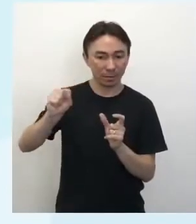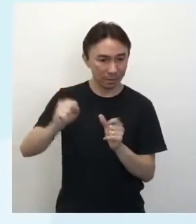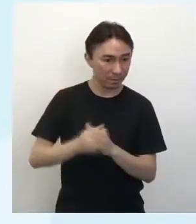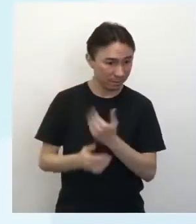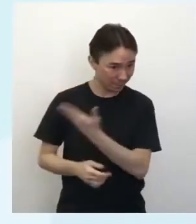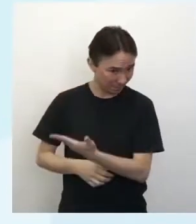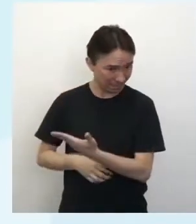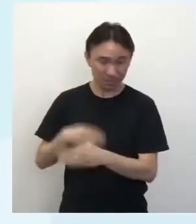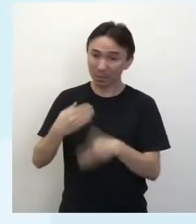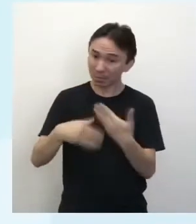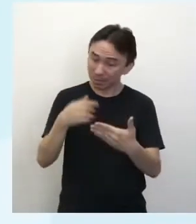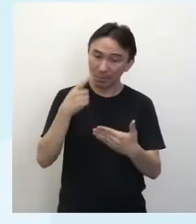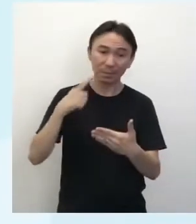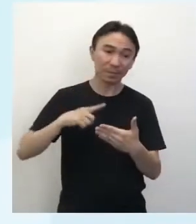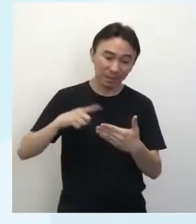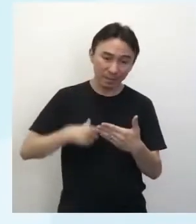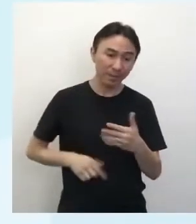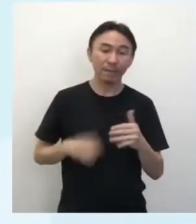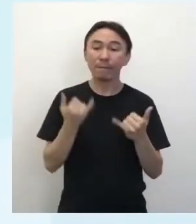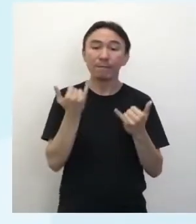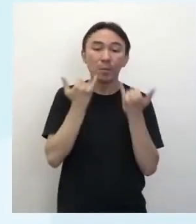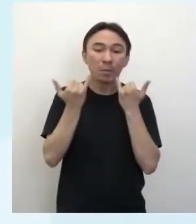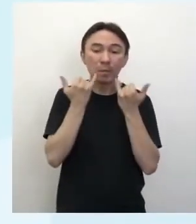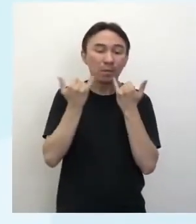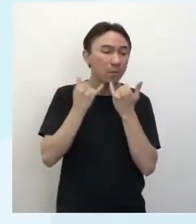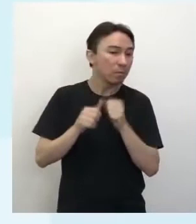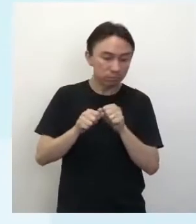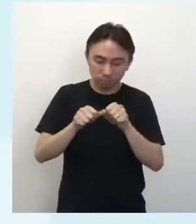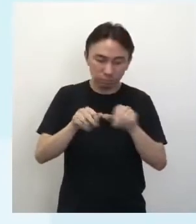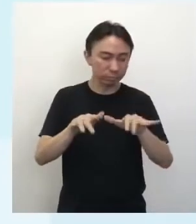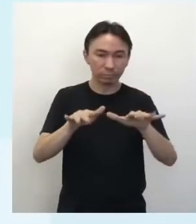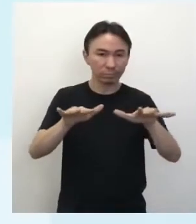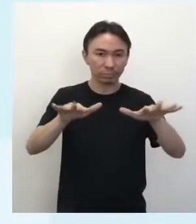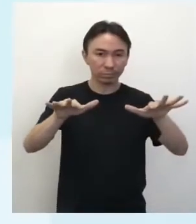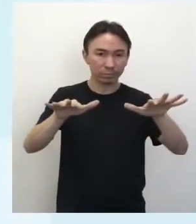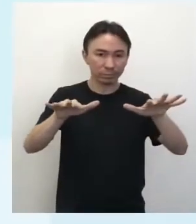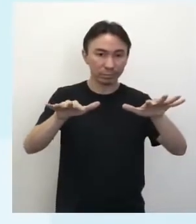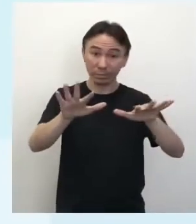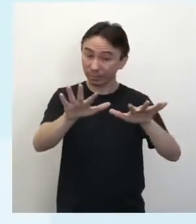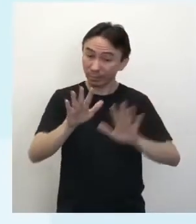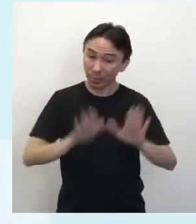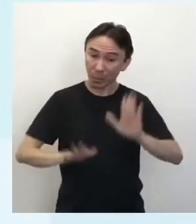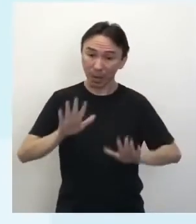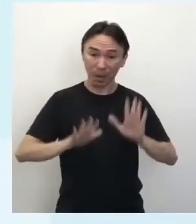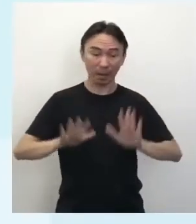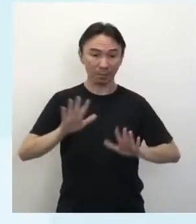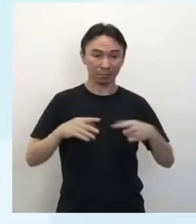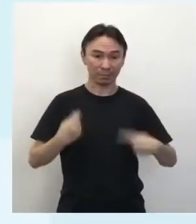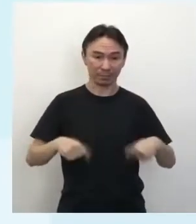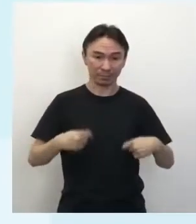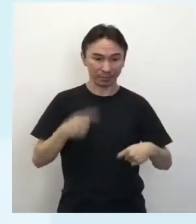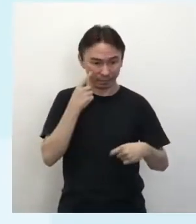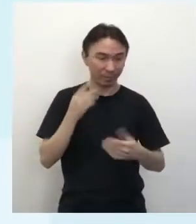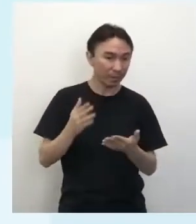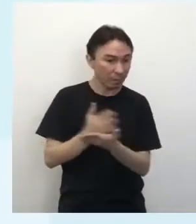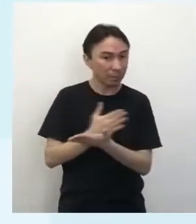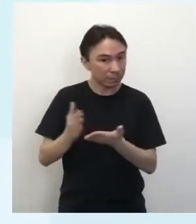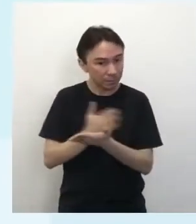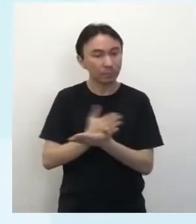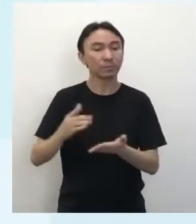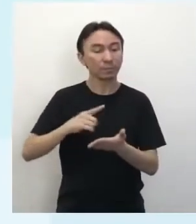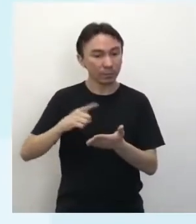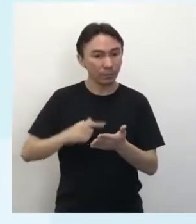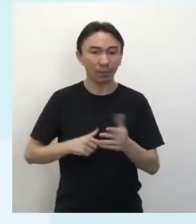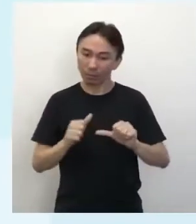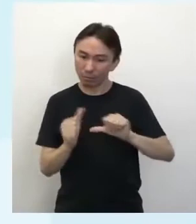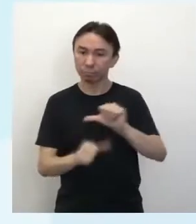vai prosseguir aí a informação, tá bom? Aí a gente tem que tomar cuidado, tem algumas coisas que alteram esses neurotransmissores aí,